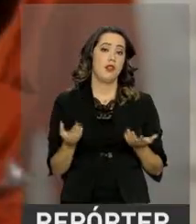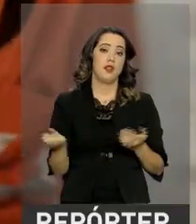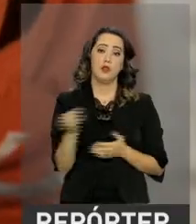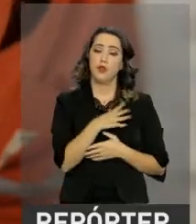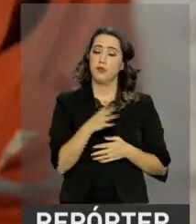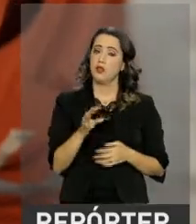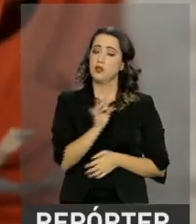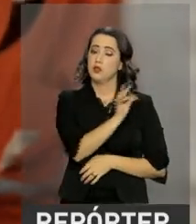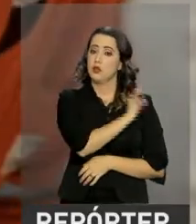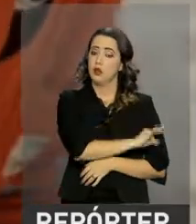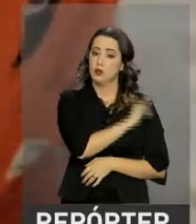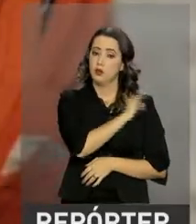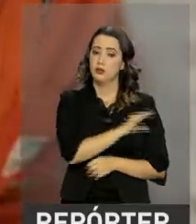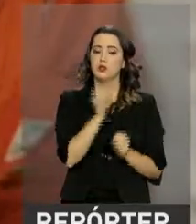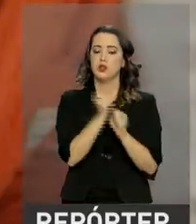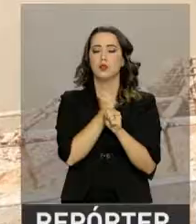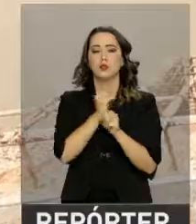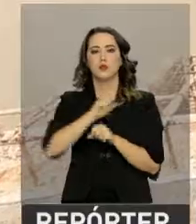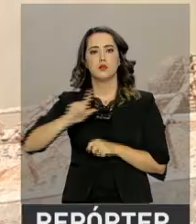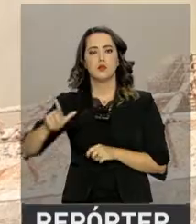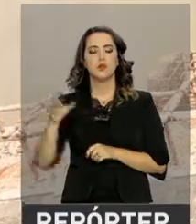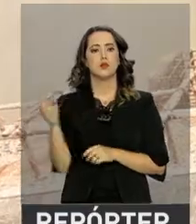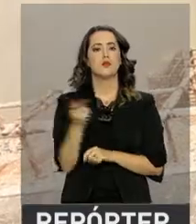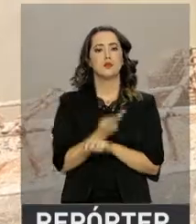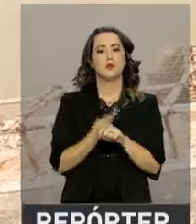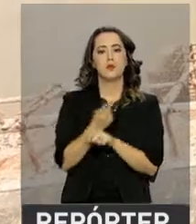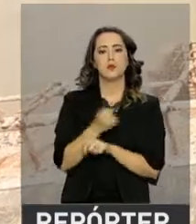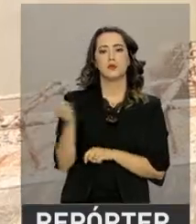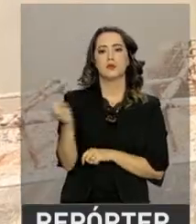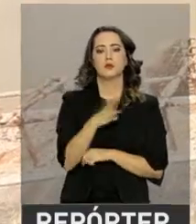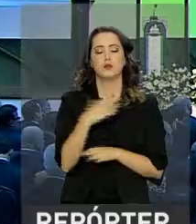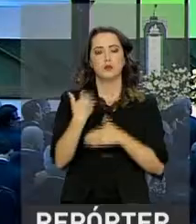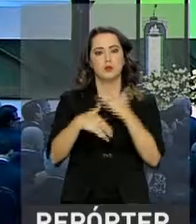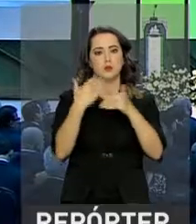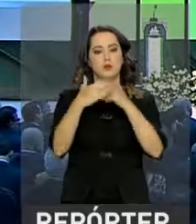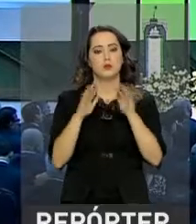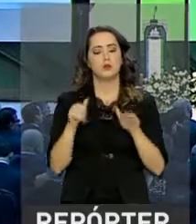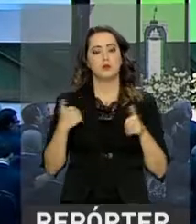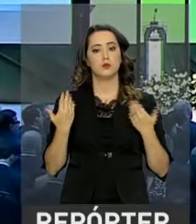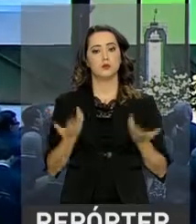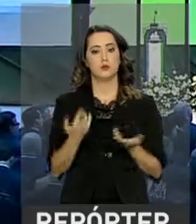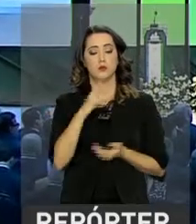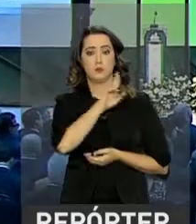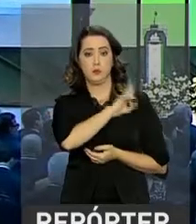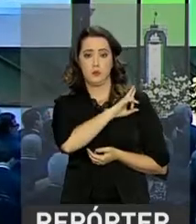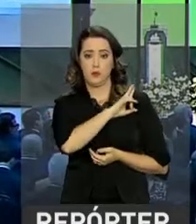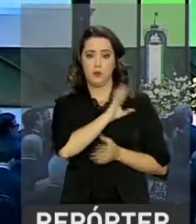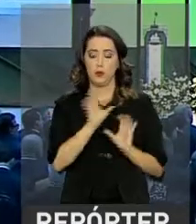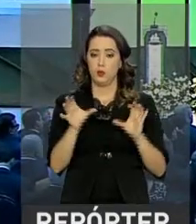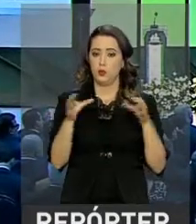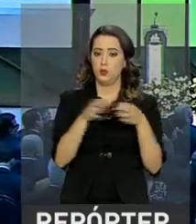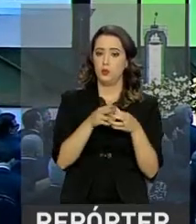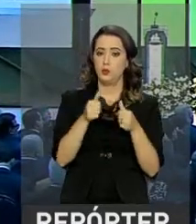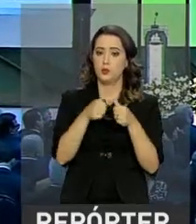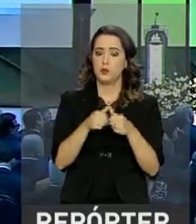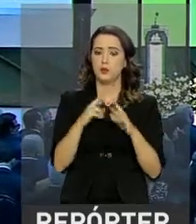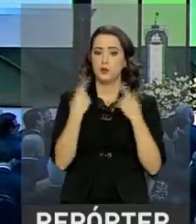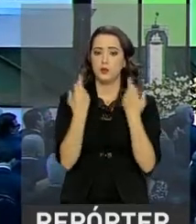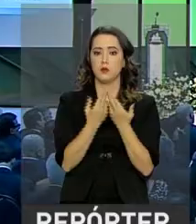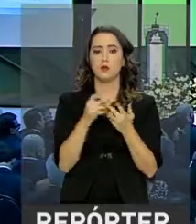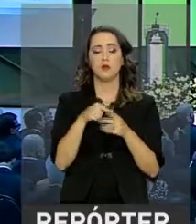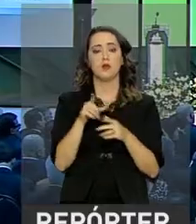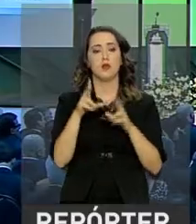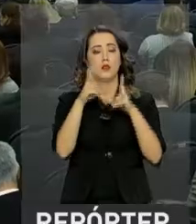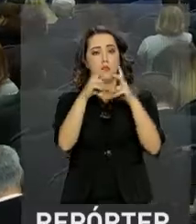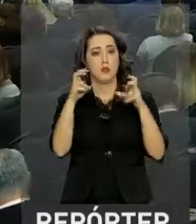tecnologia que a construção civil busca se modernizar e crescer para isso representantes do setor estão reunidos em